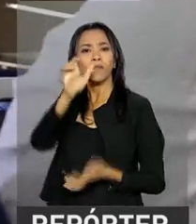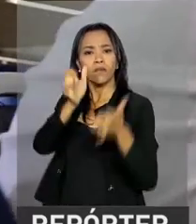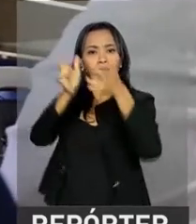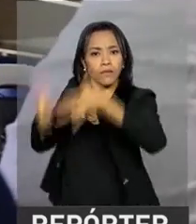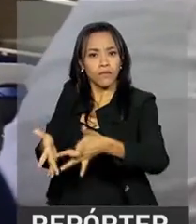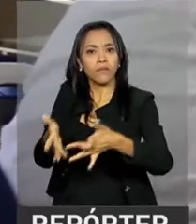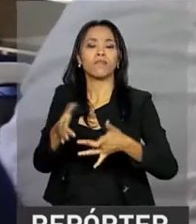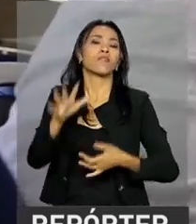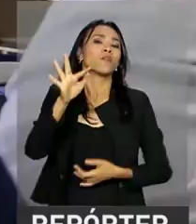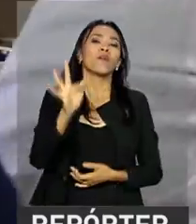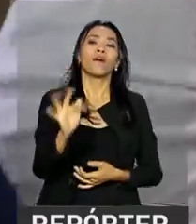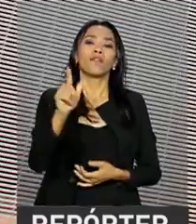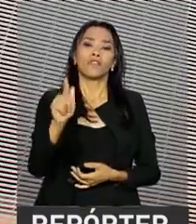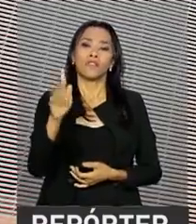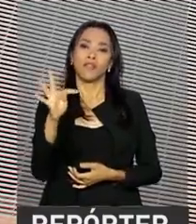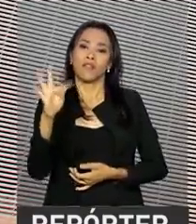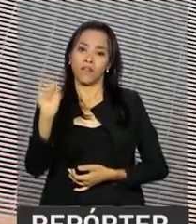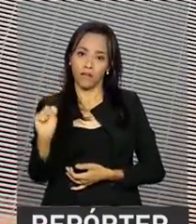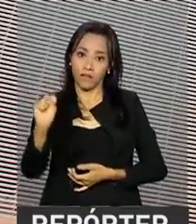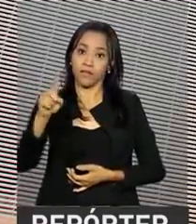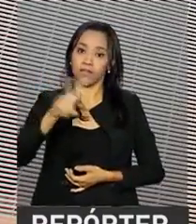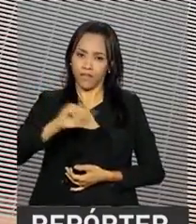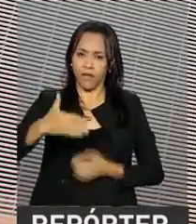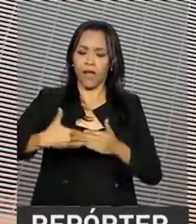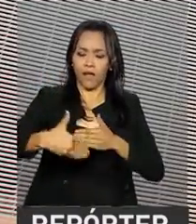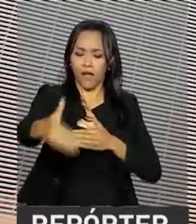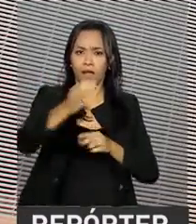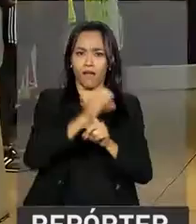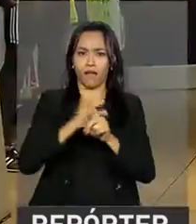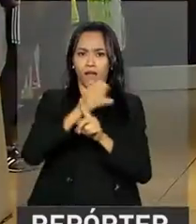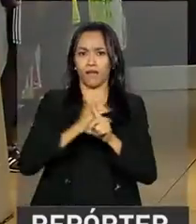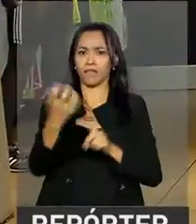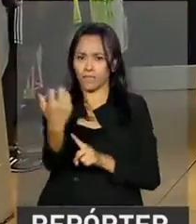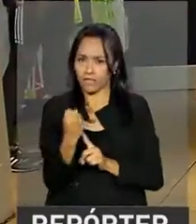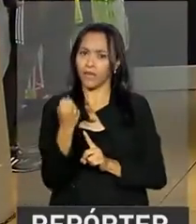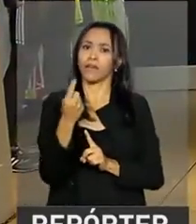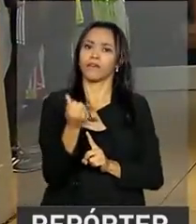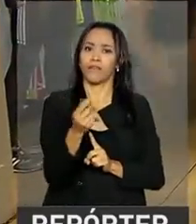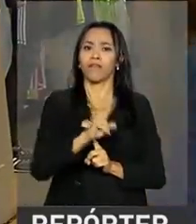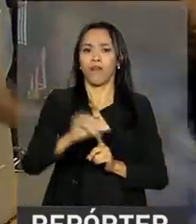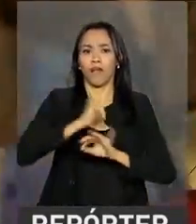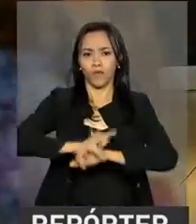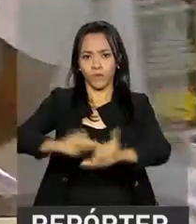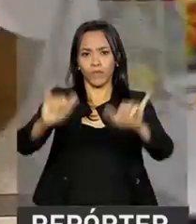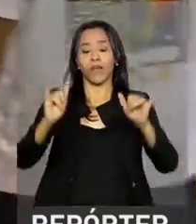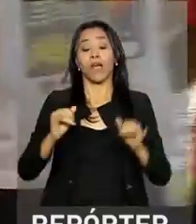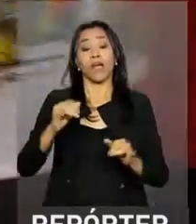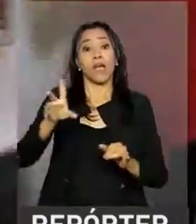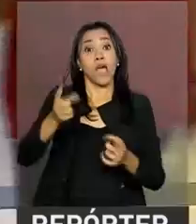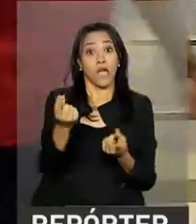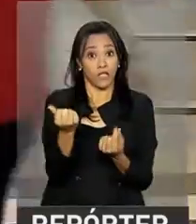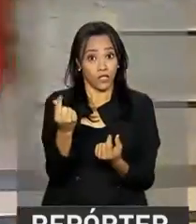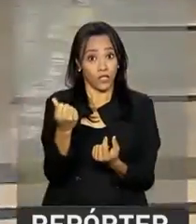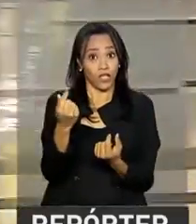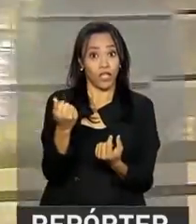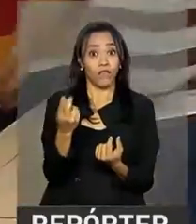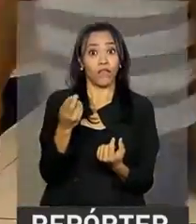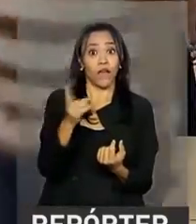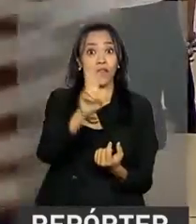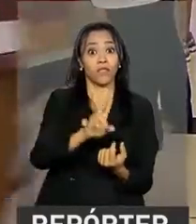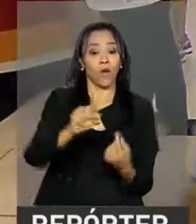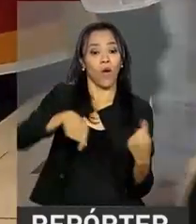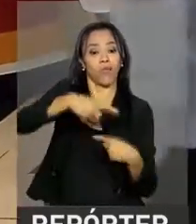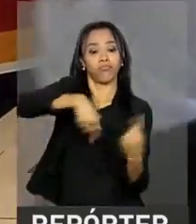do FGTS a partir do anúncio do calendário para as retiradas. A medida deve movimentar a economia e ajudar